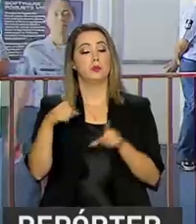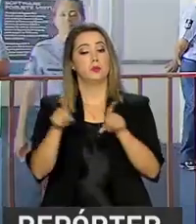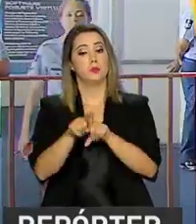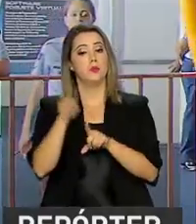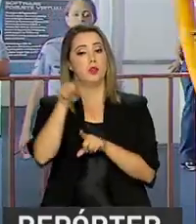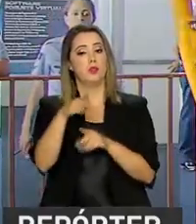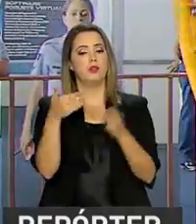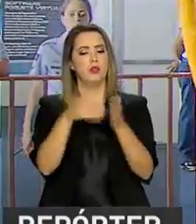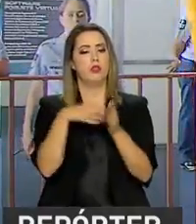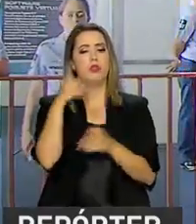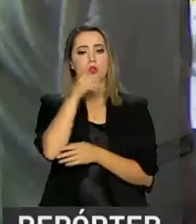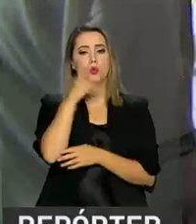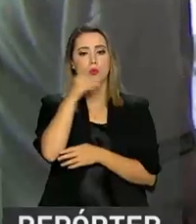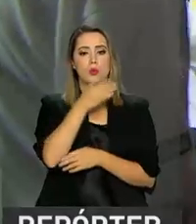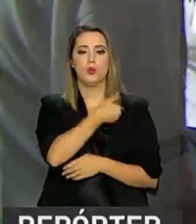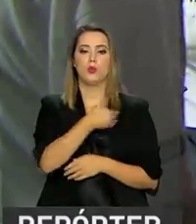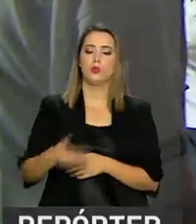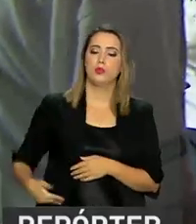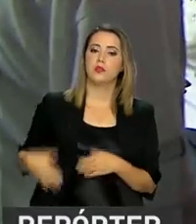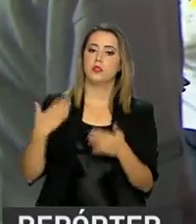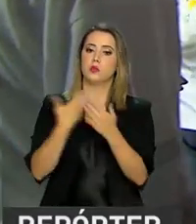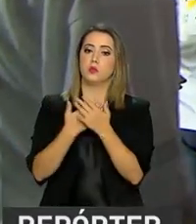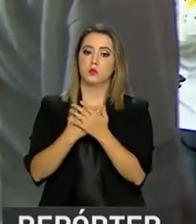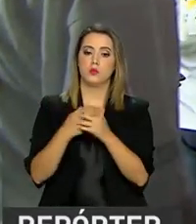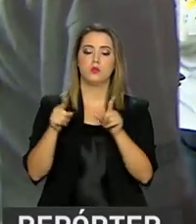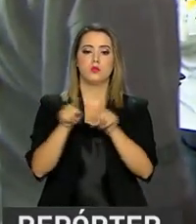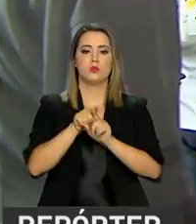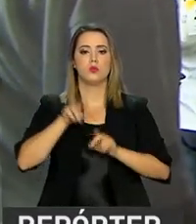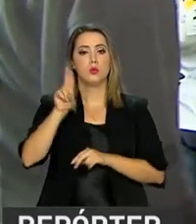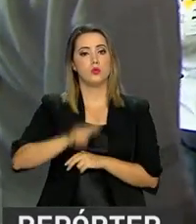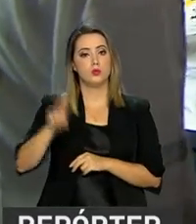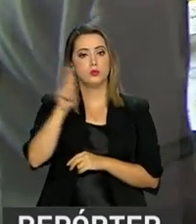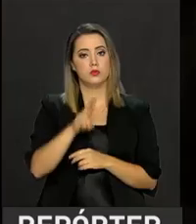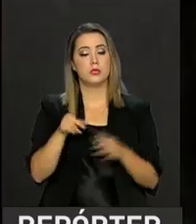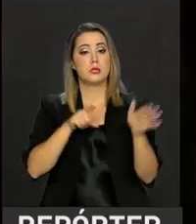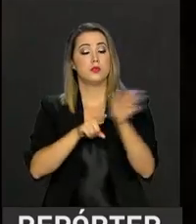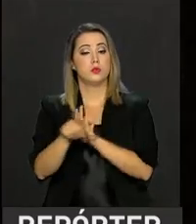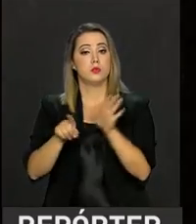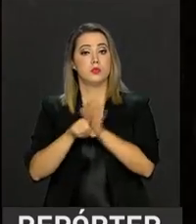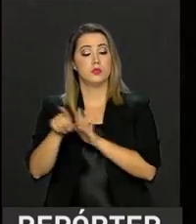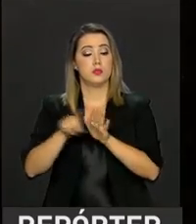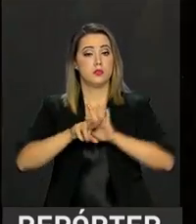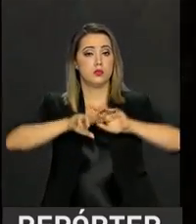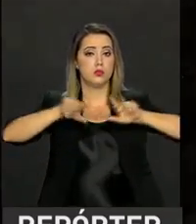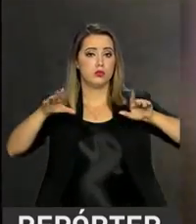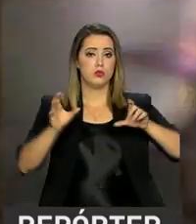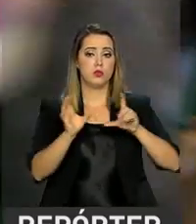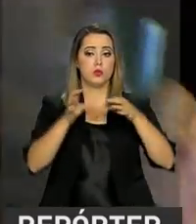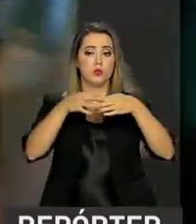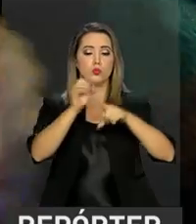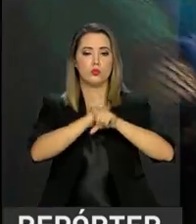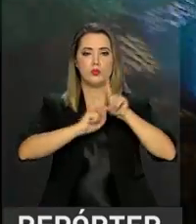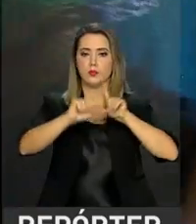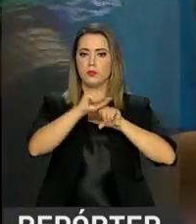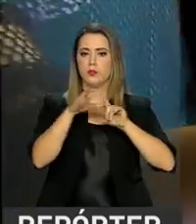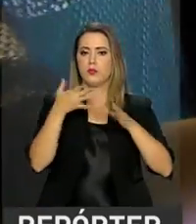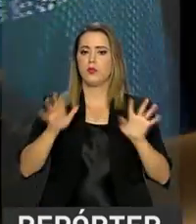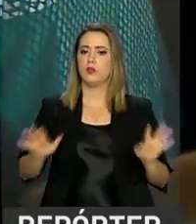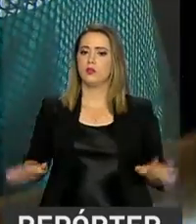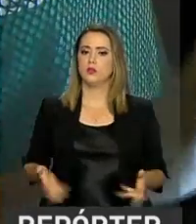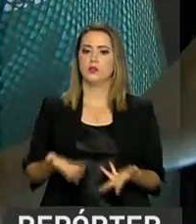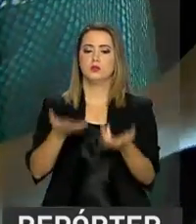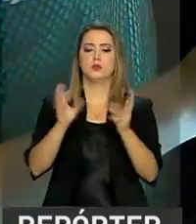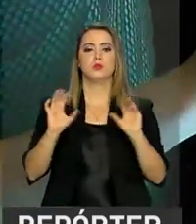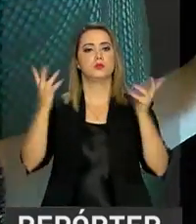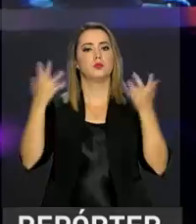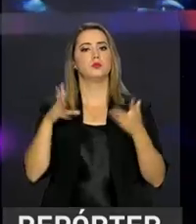escolas, universidades, centros de pesquisa, empresas e organizações da sociedade civil vão promover eventos